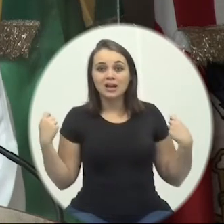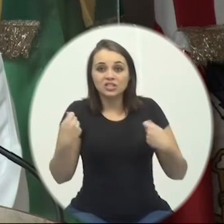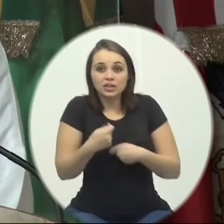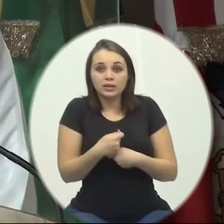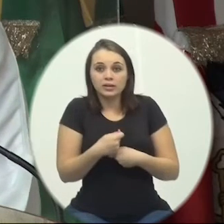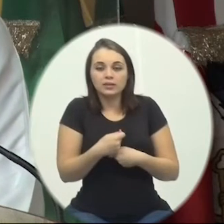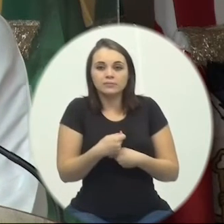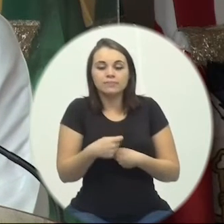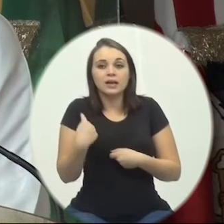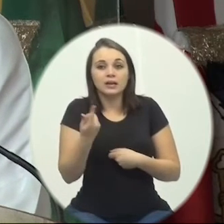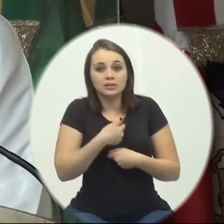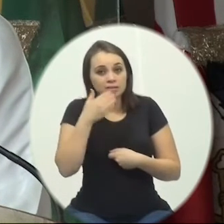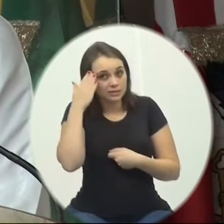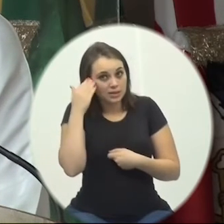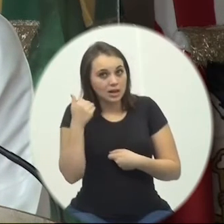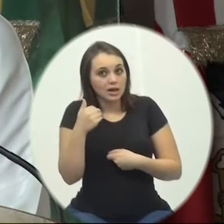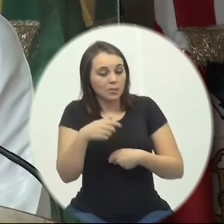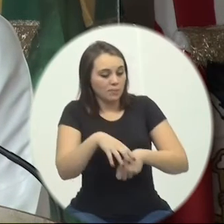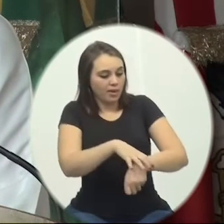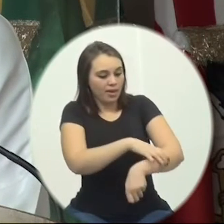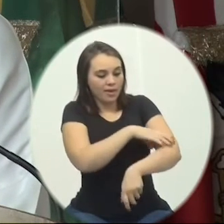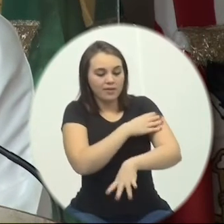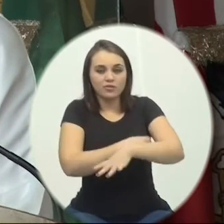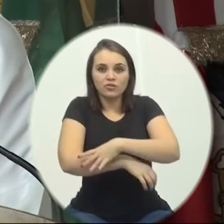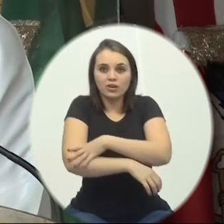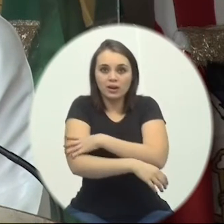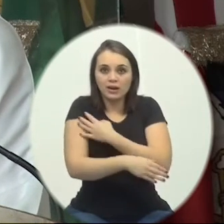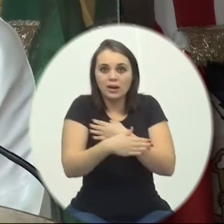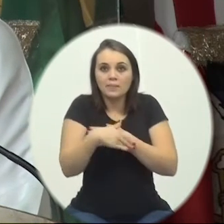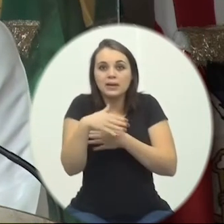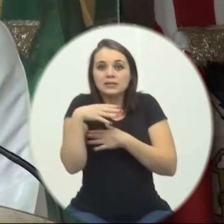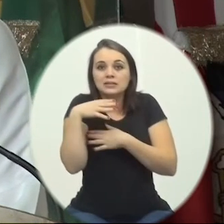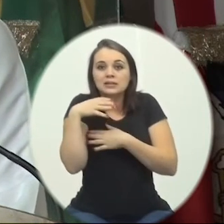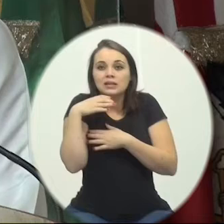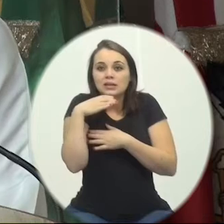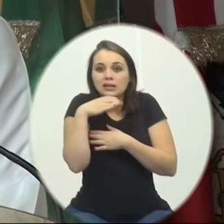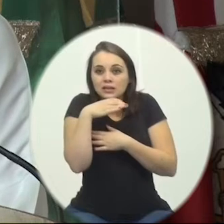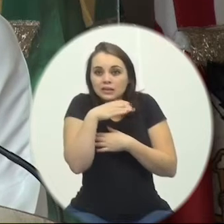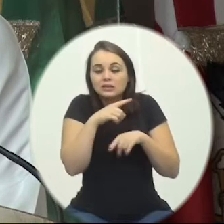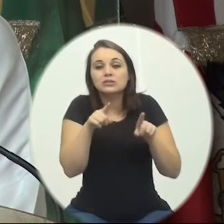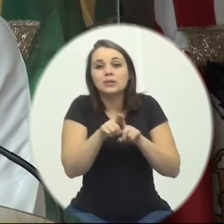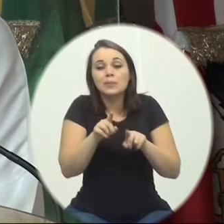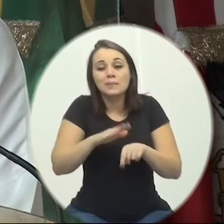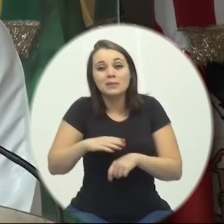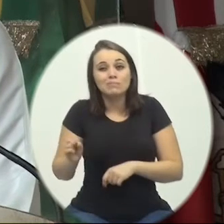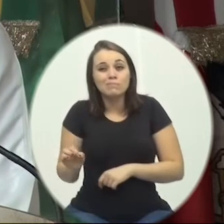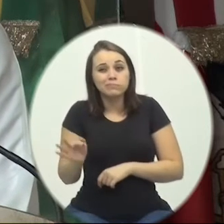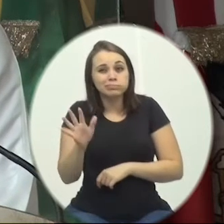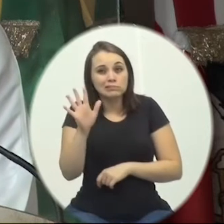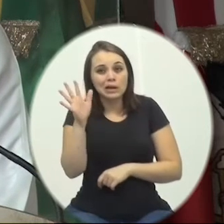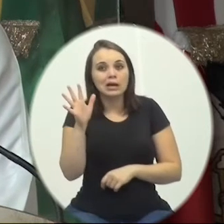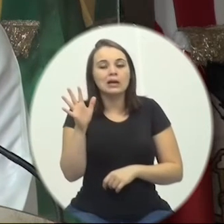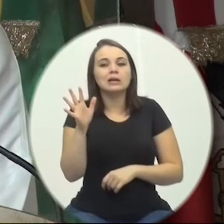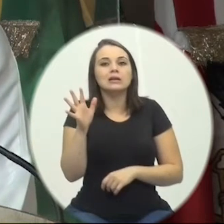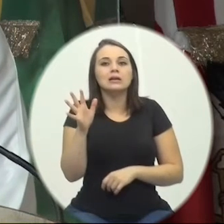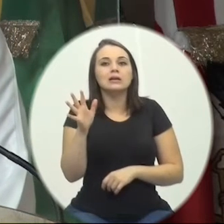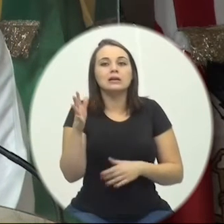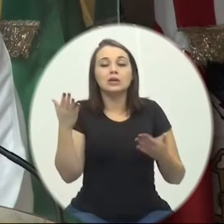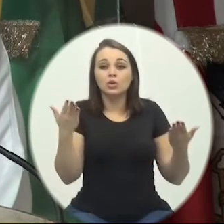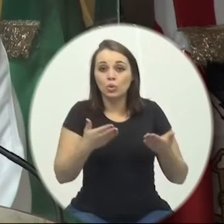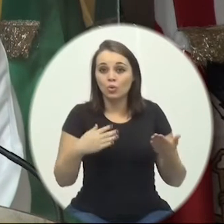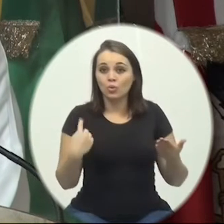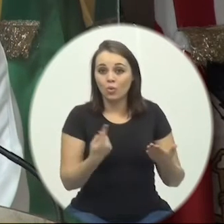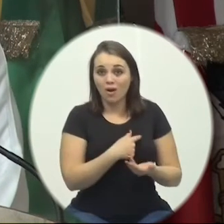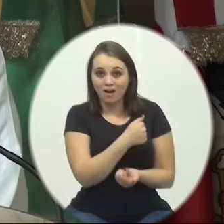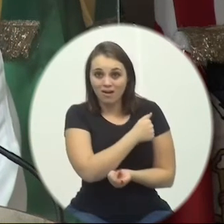A gente sabe que a jaqueta de uniforme, a parte do agasalho que é a mais quente, ela também é a mais cara, né? E, na verdade, hoje os nossos